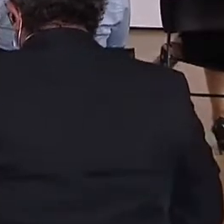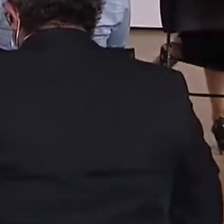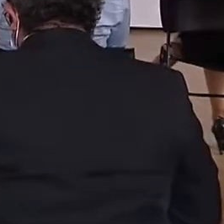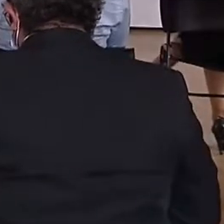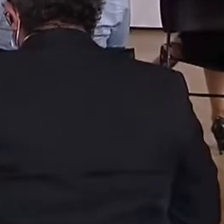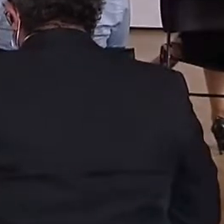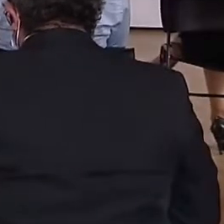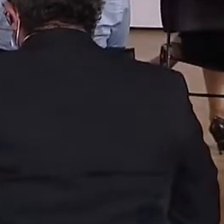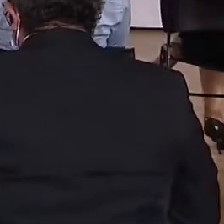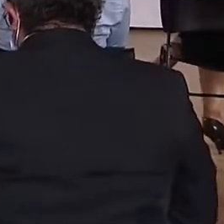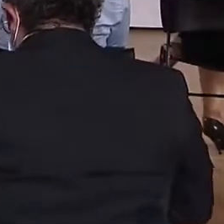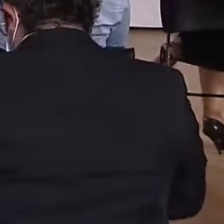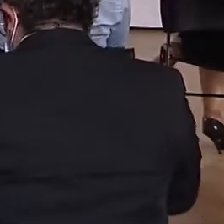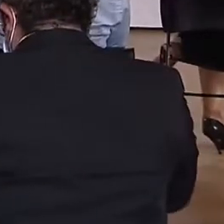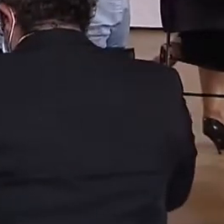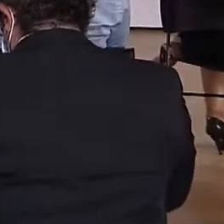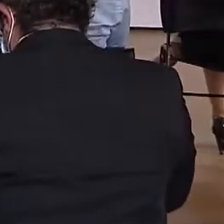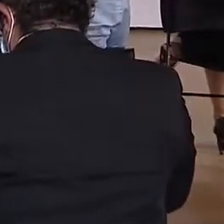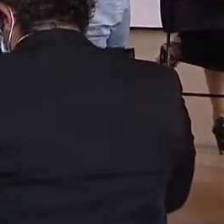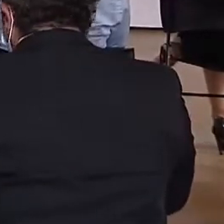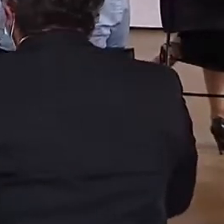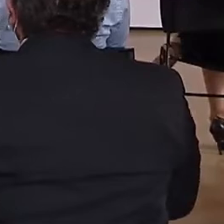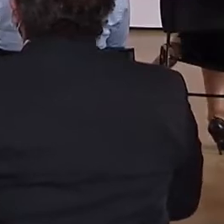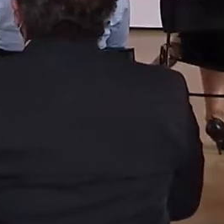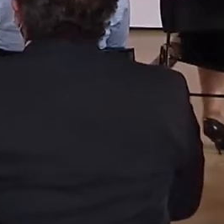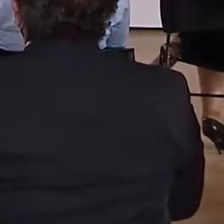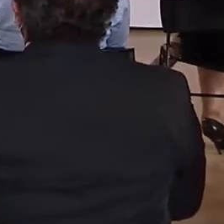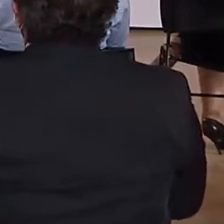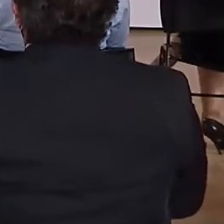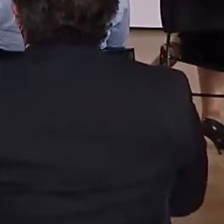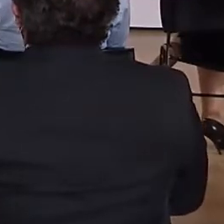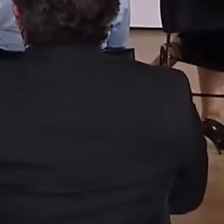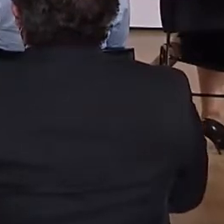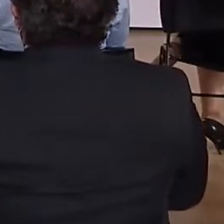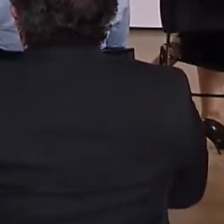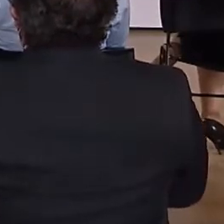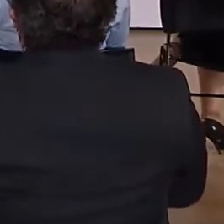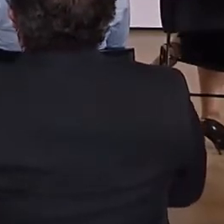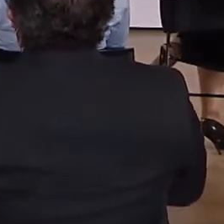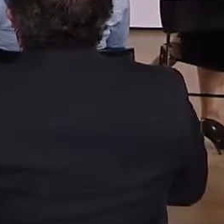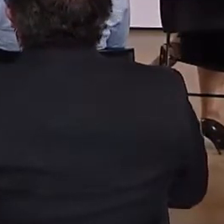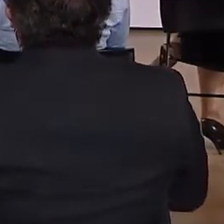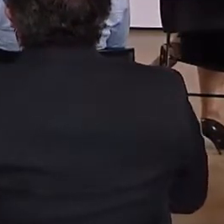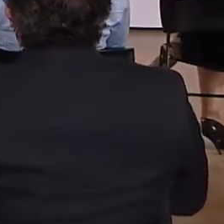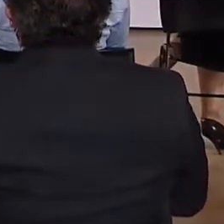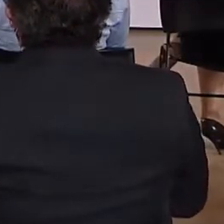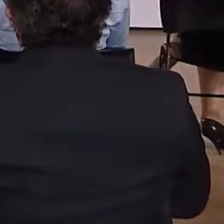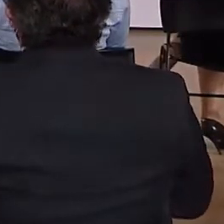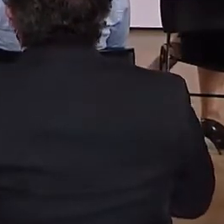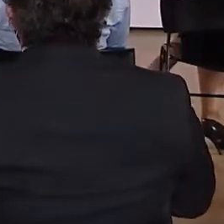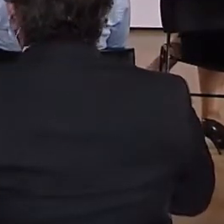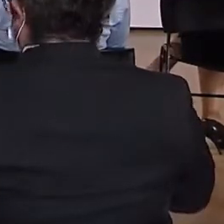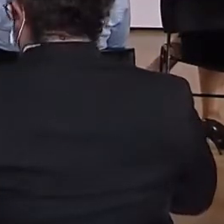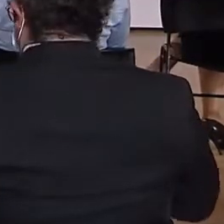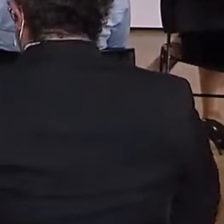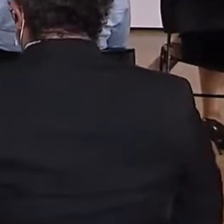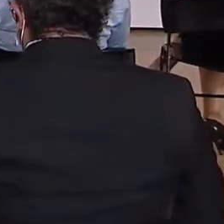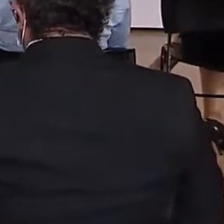Senhoras e senhores, boa noite. Dentro de instantes, daremos início a esta entrevista coletiva das eleições municipais